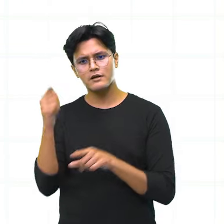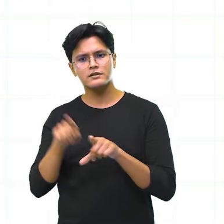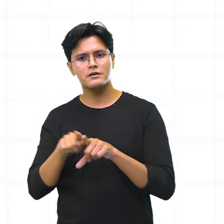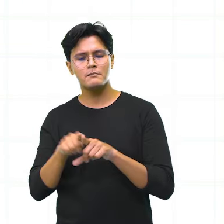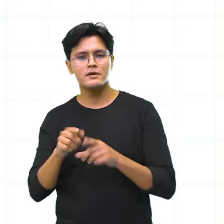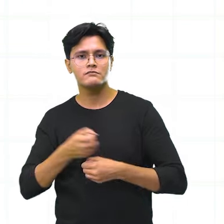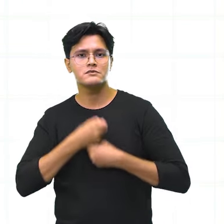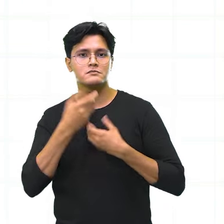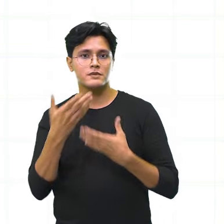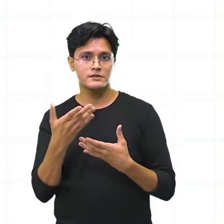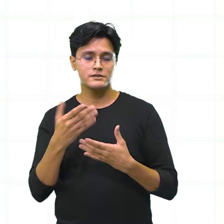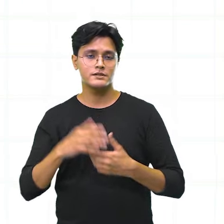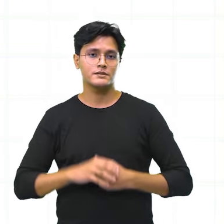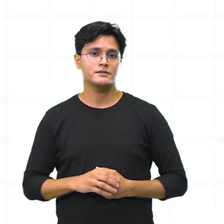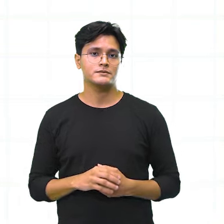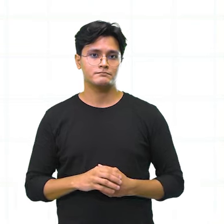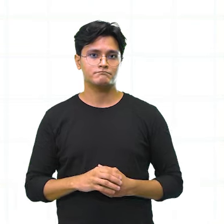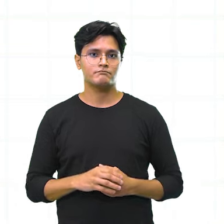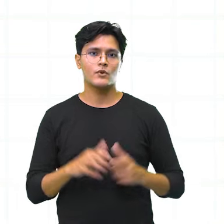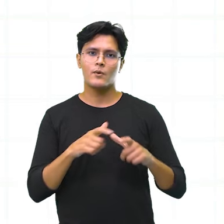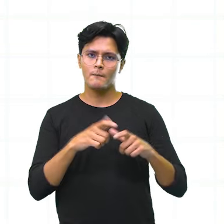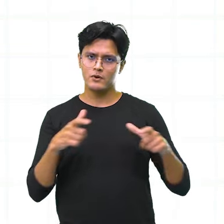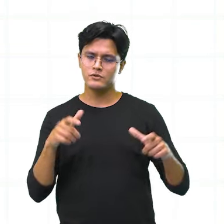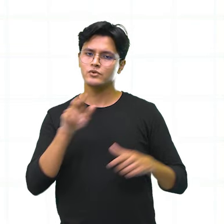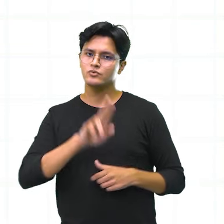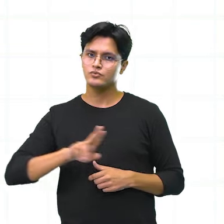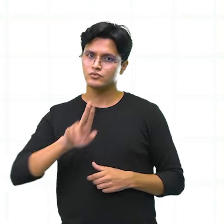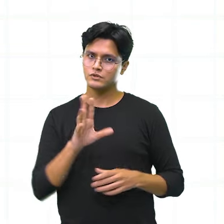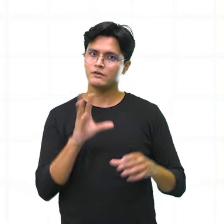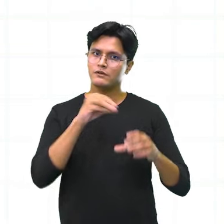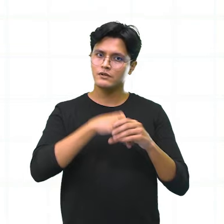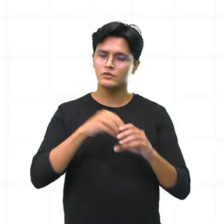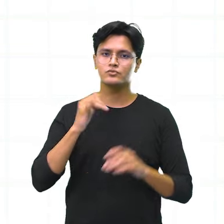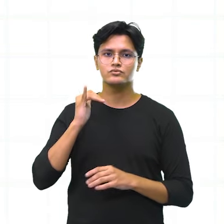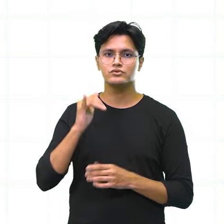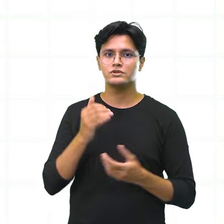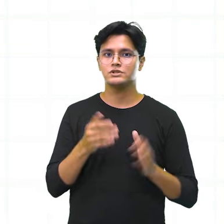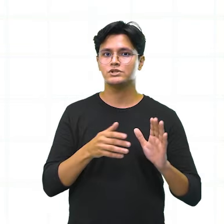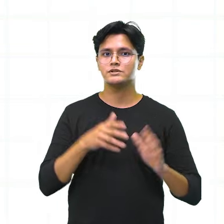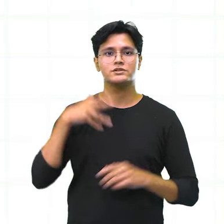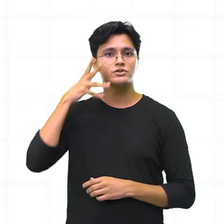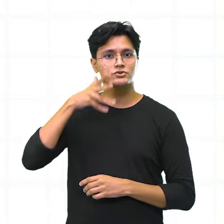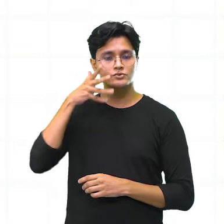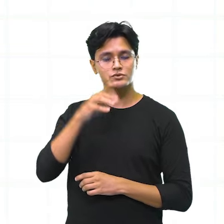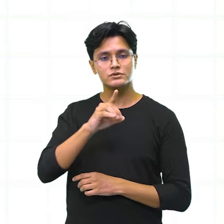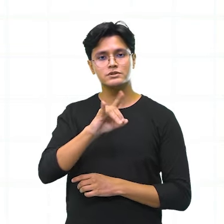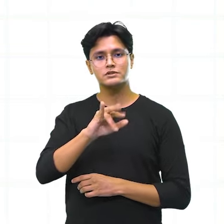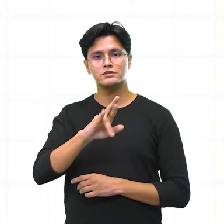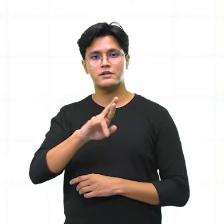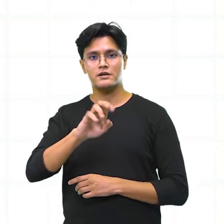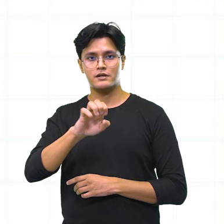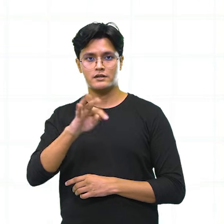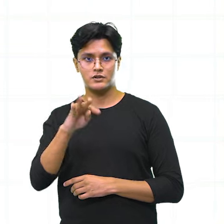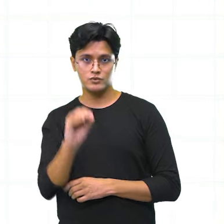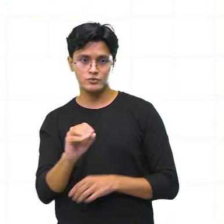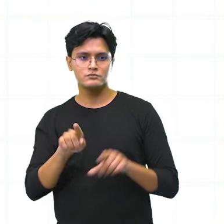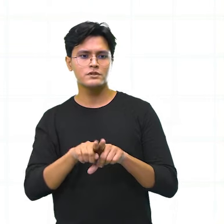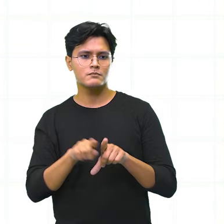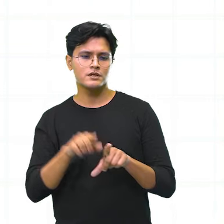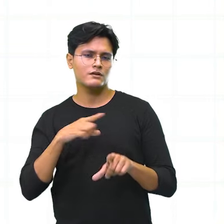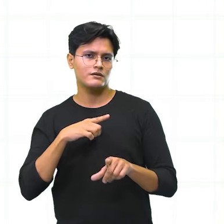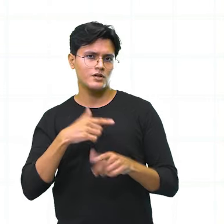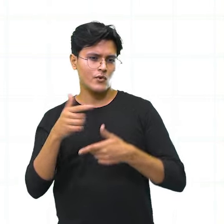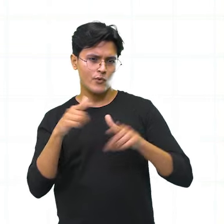maioria desses verbos são utilizados dentro do discurso direto. Ó, exclamar também, né? Nós temos vários, tá bom?